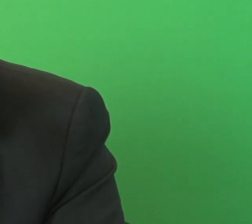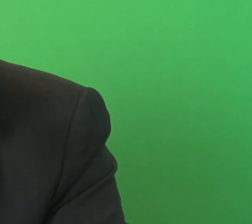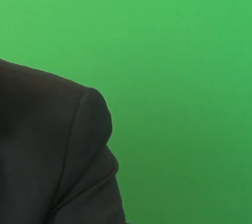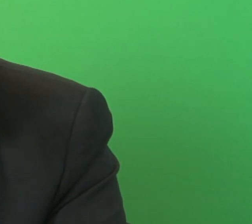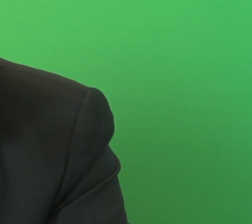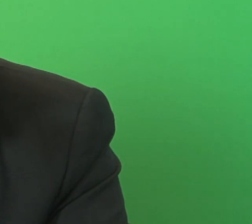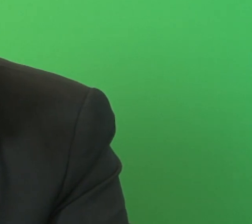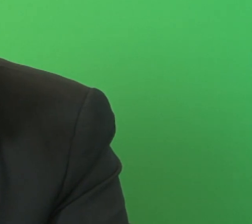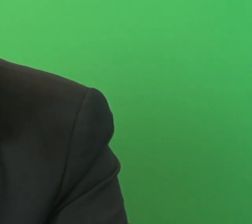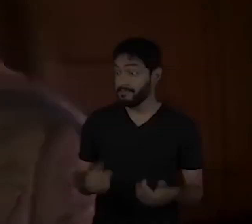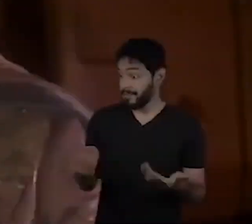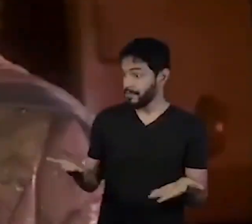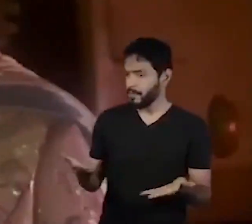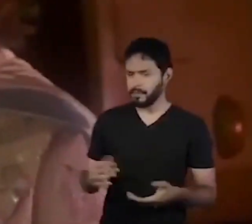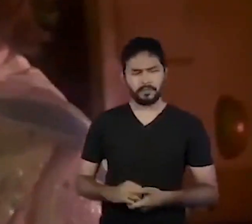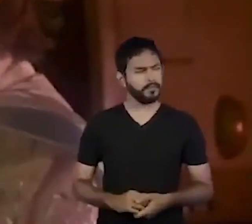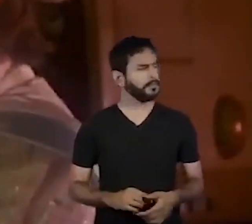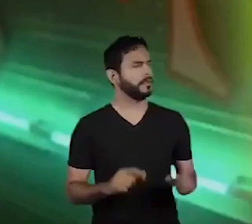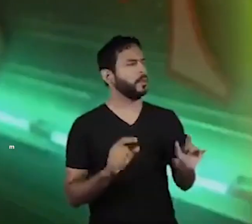que tem de inclusão.